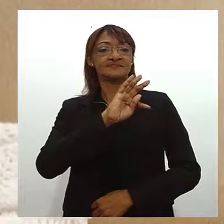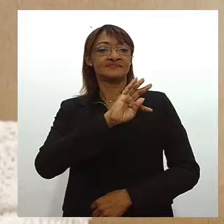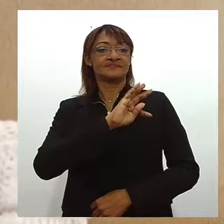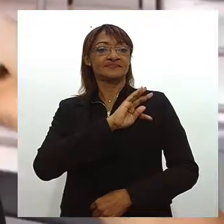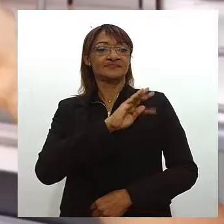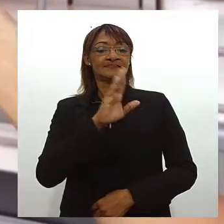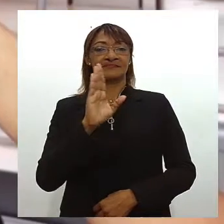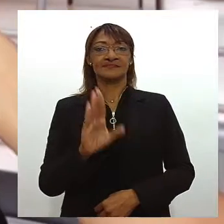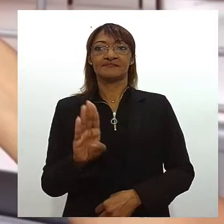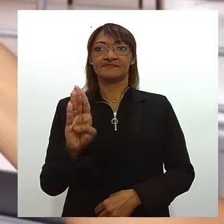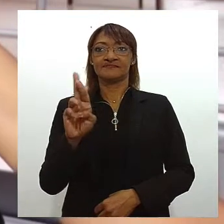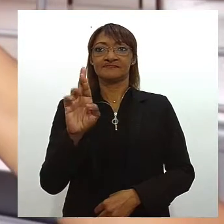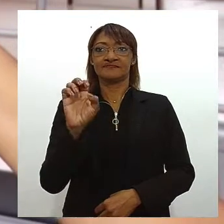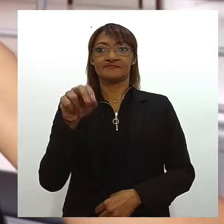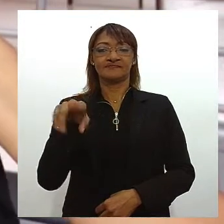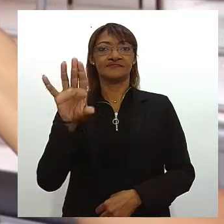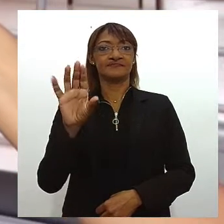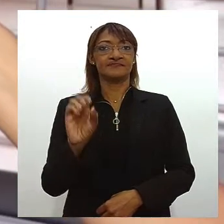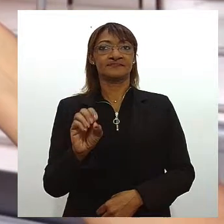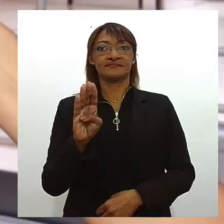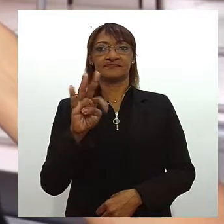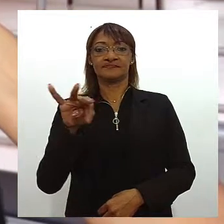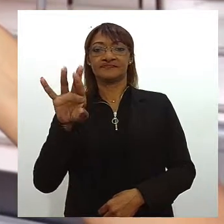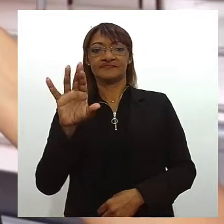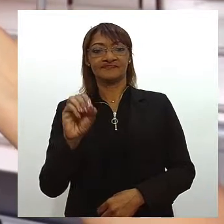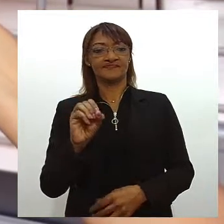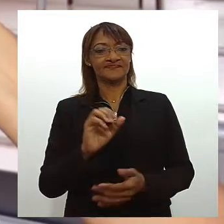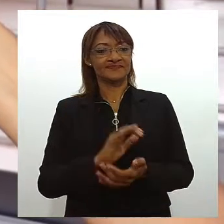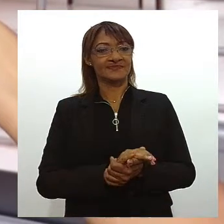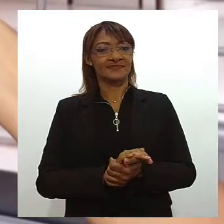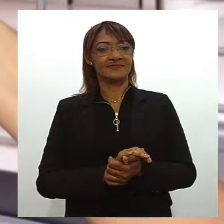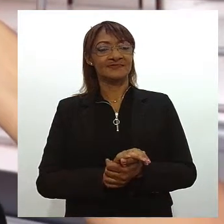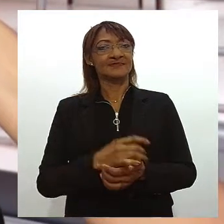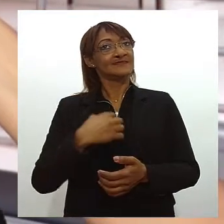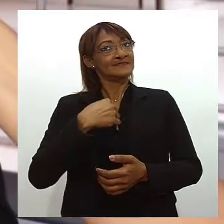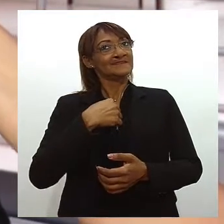Breno Barreto. O intuito desse convite partiu da minha